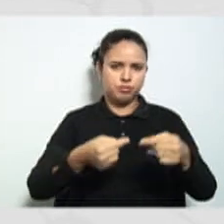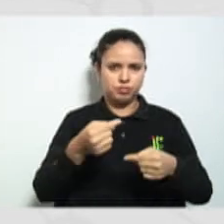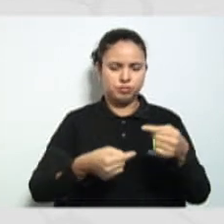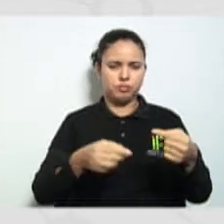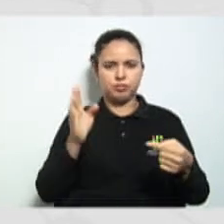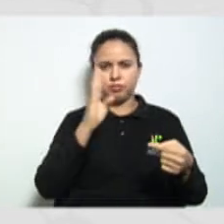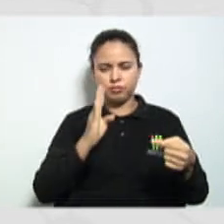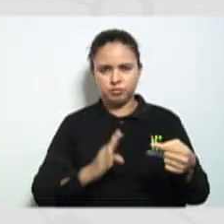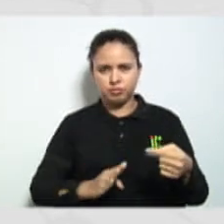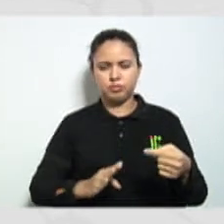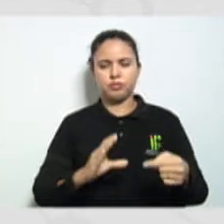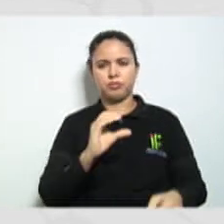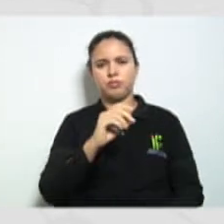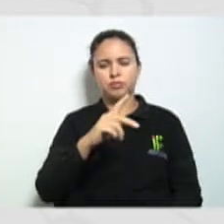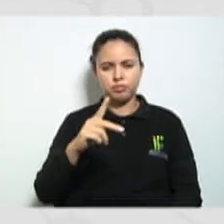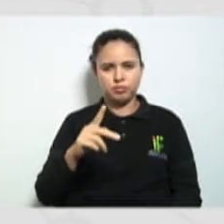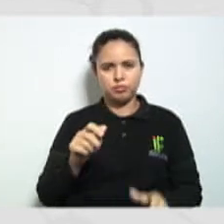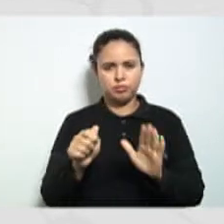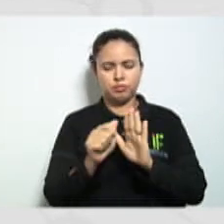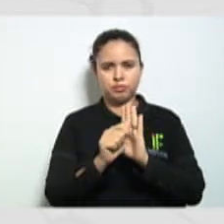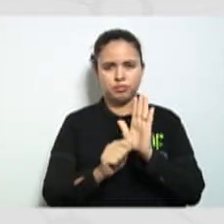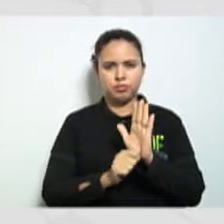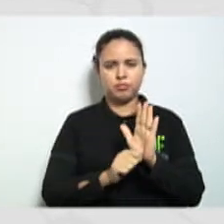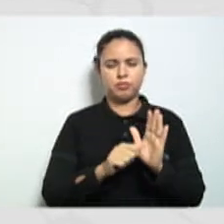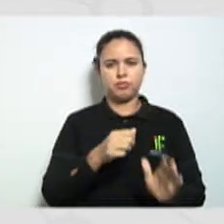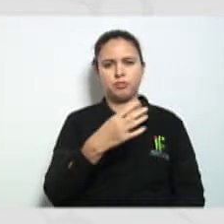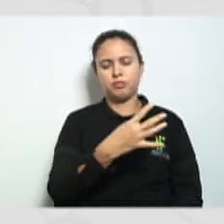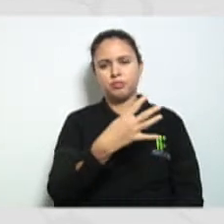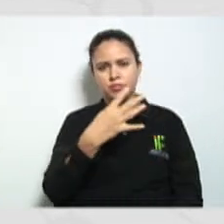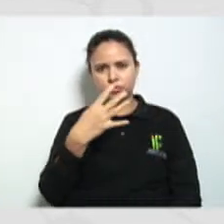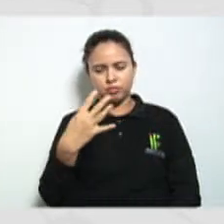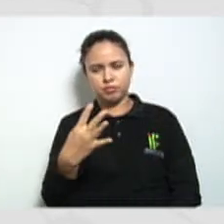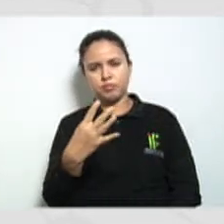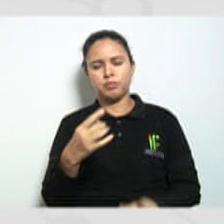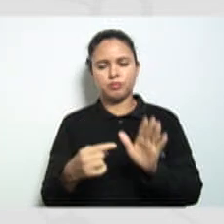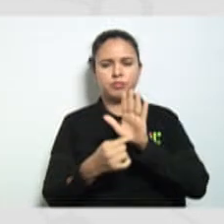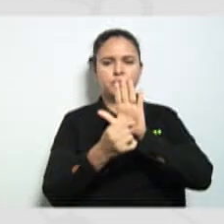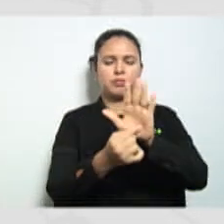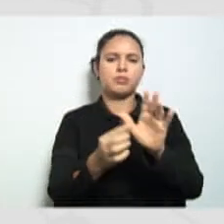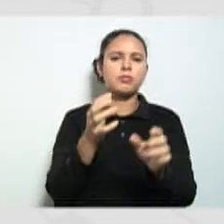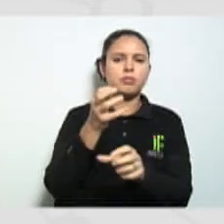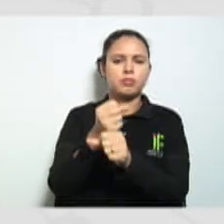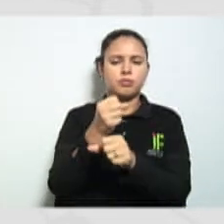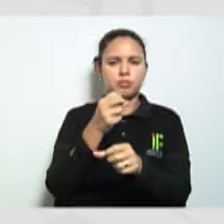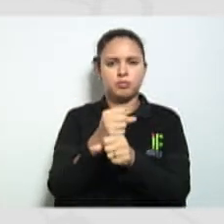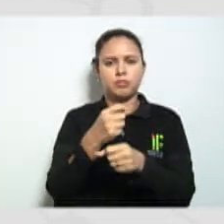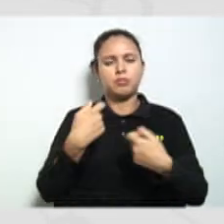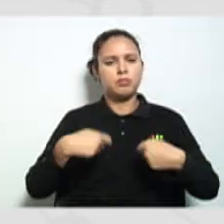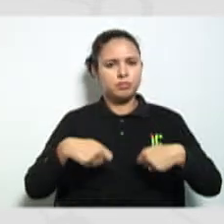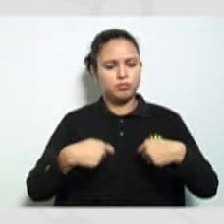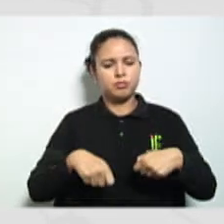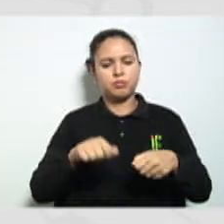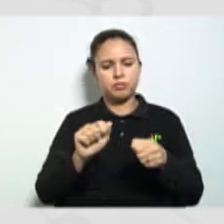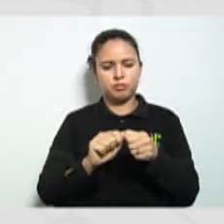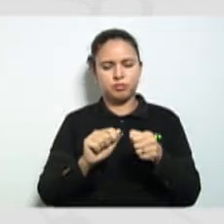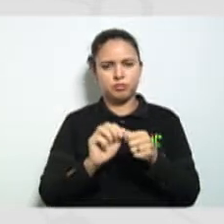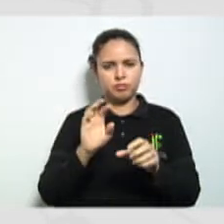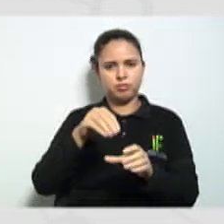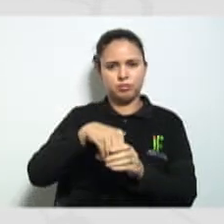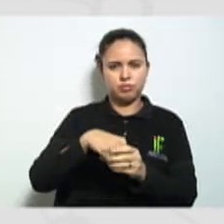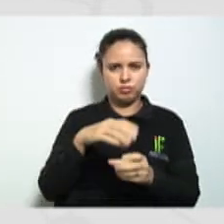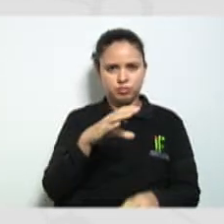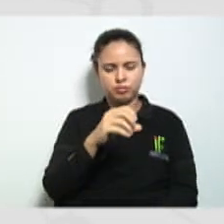artigo 44, as demonstrações contábeis que devem ser elaboradas pelas cooperativas. Ok. Então, quando